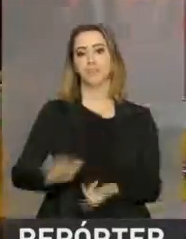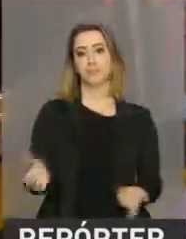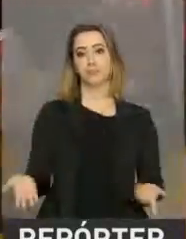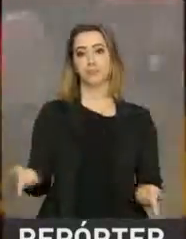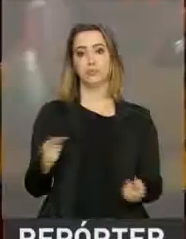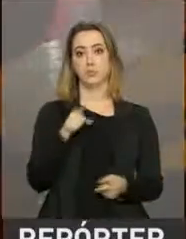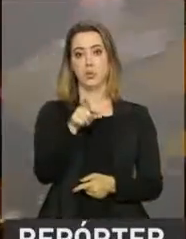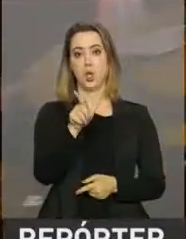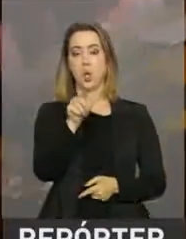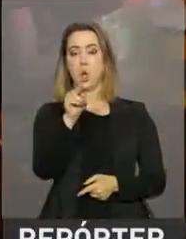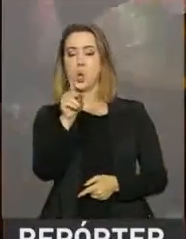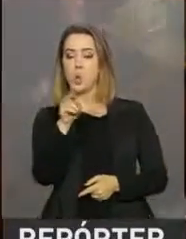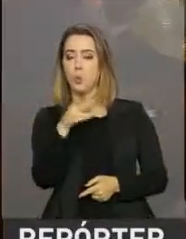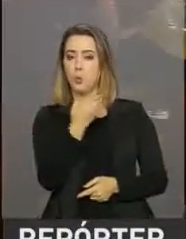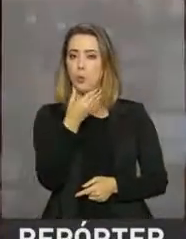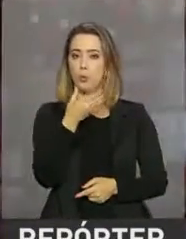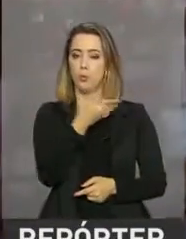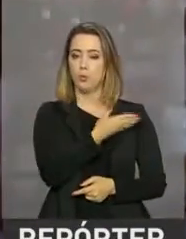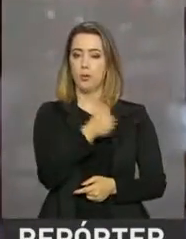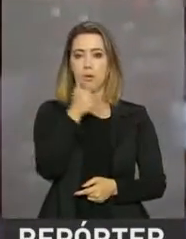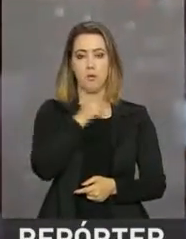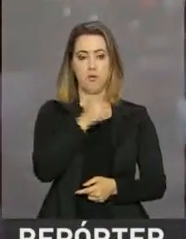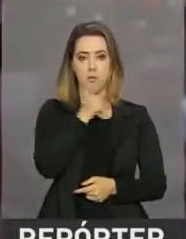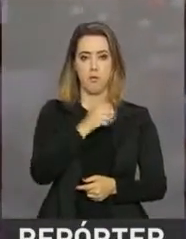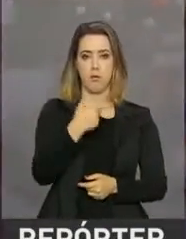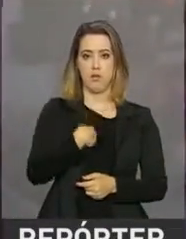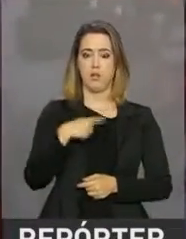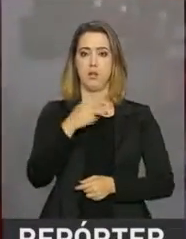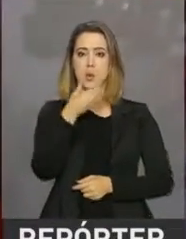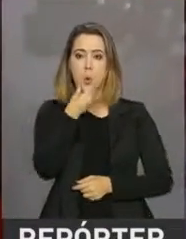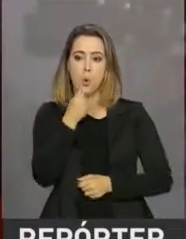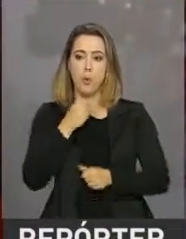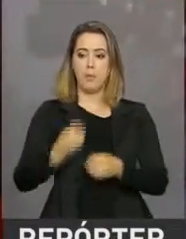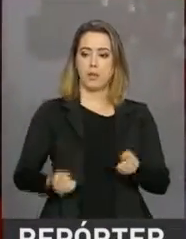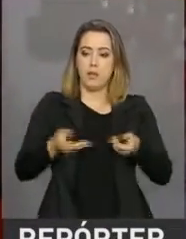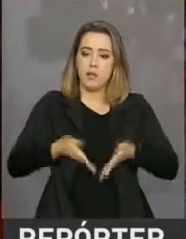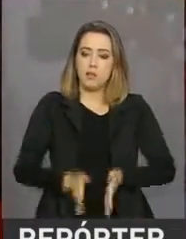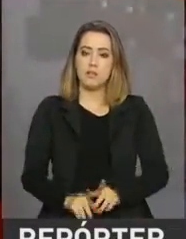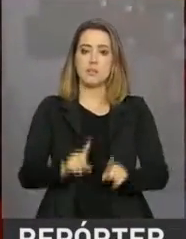agradável. Luti é transgênero, ou seja, nasceu homem, mas se